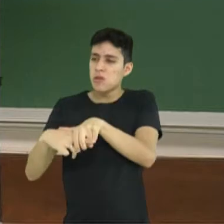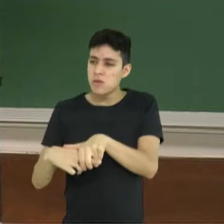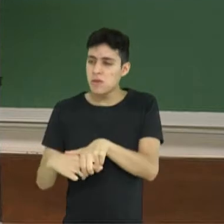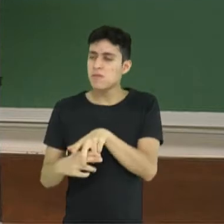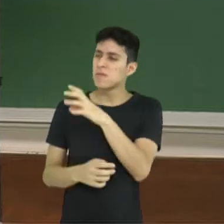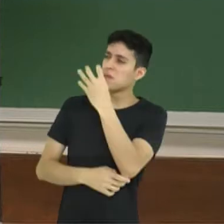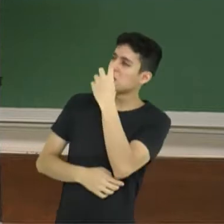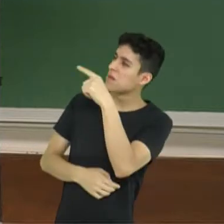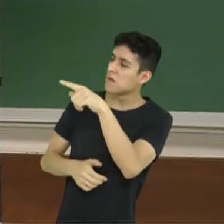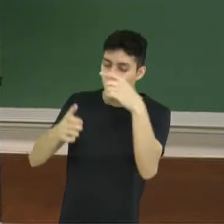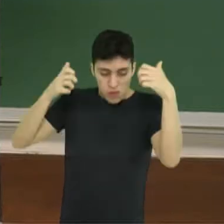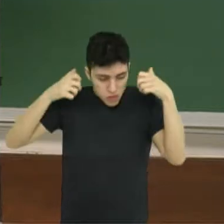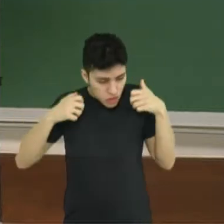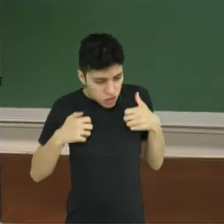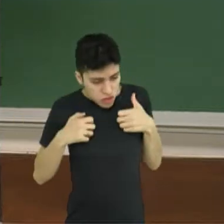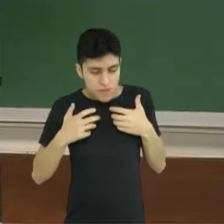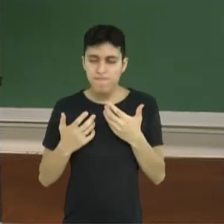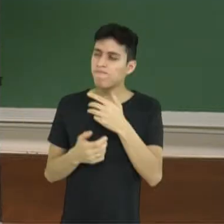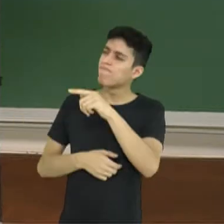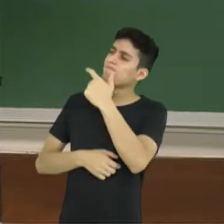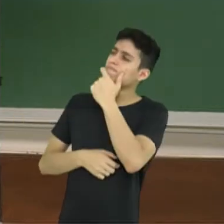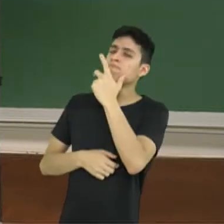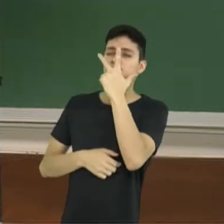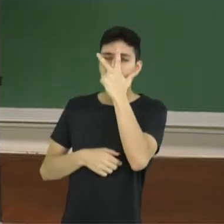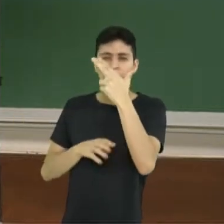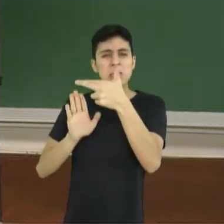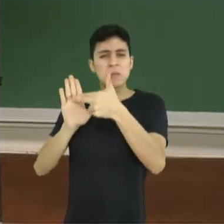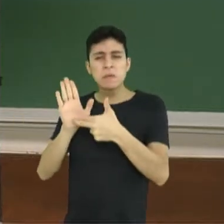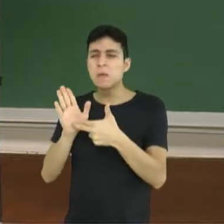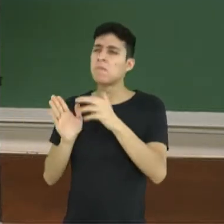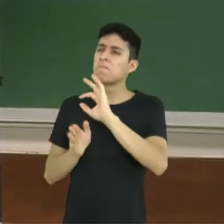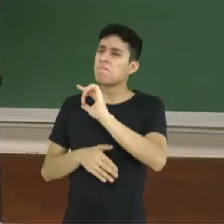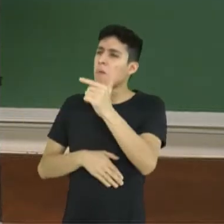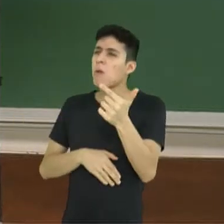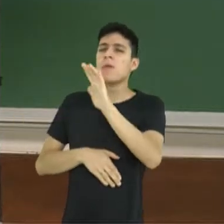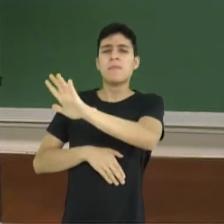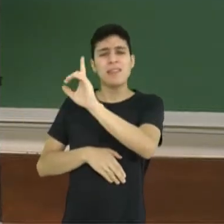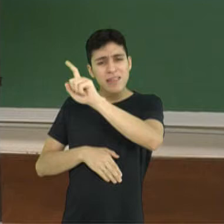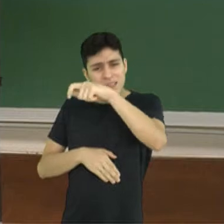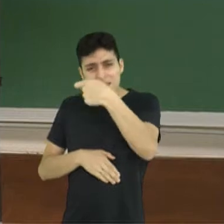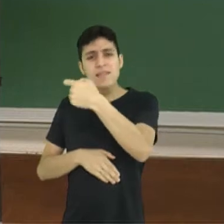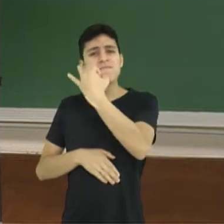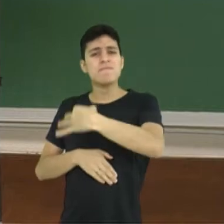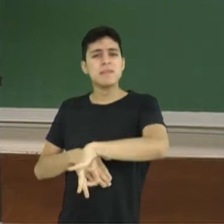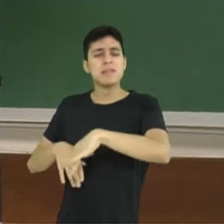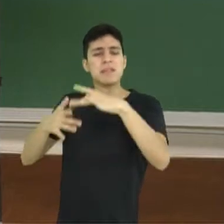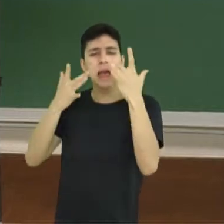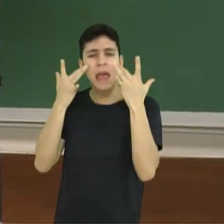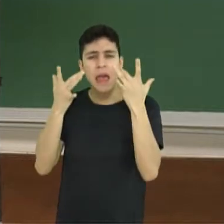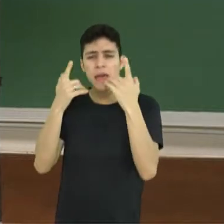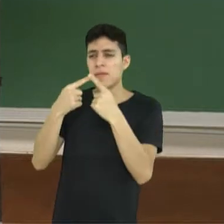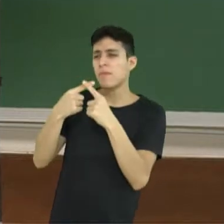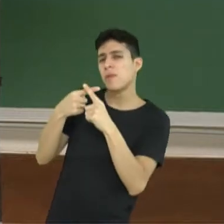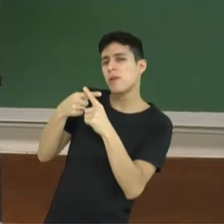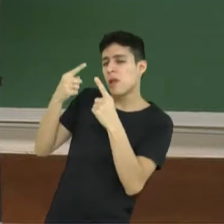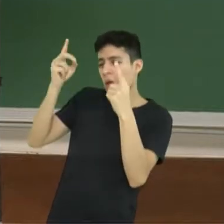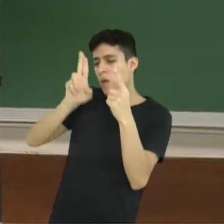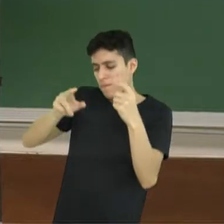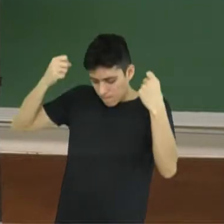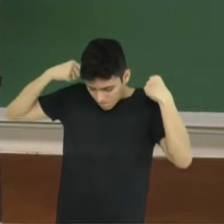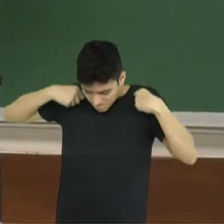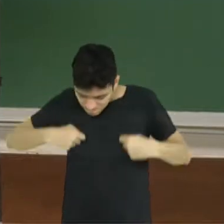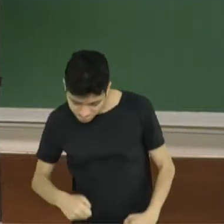sem um roteiro fixo, tudo, mas não deixa de ser um teatro. Quando você vê as pessoas vestidas de fantasia, por aí, bem bacana, porque